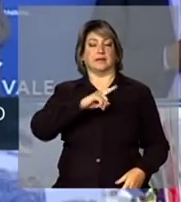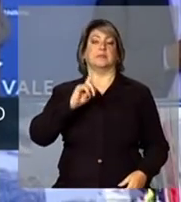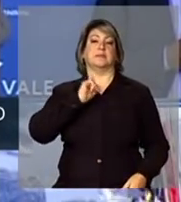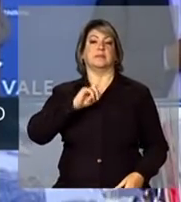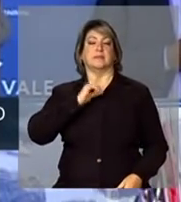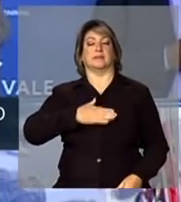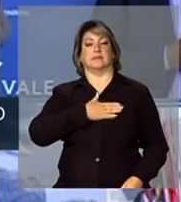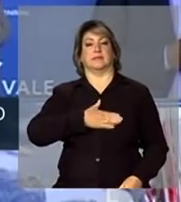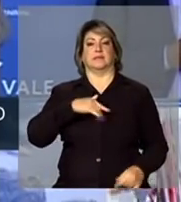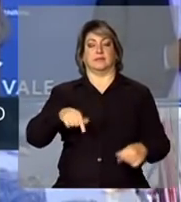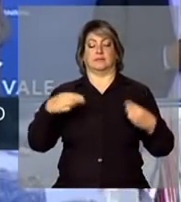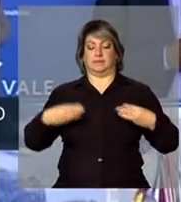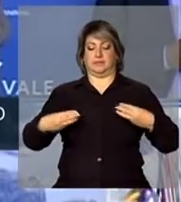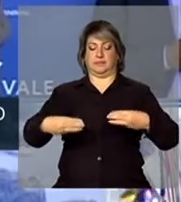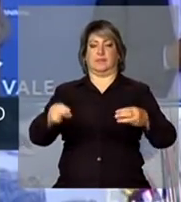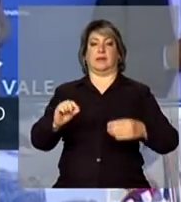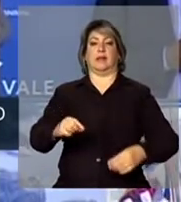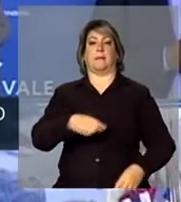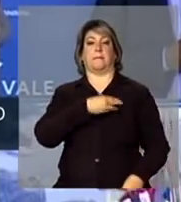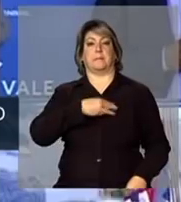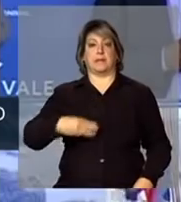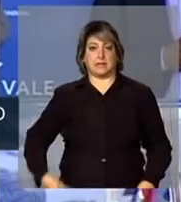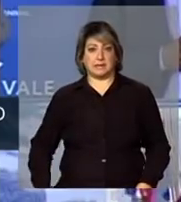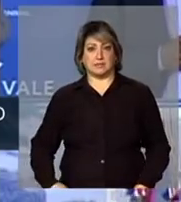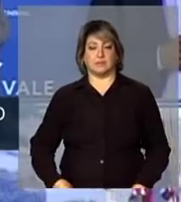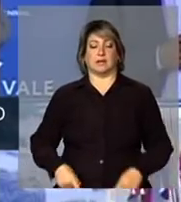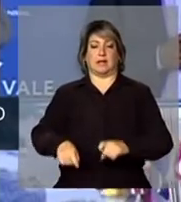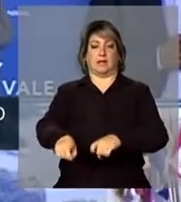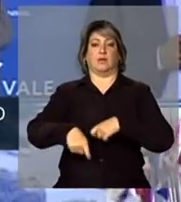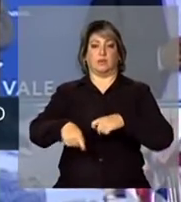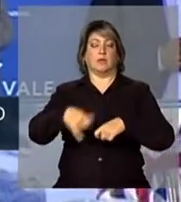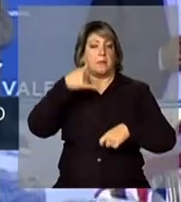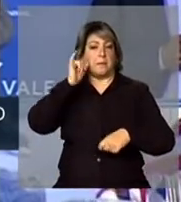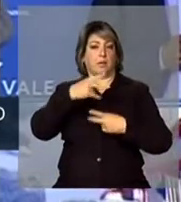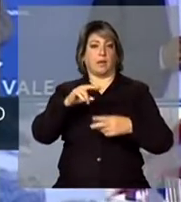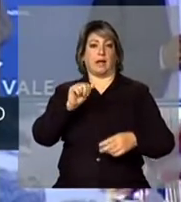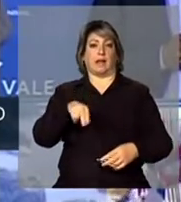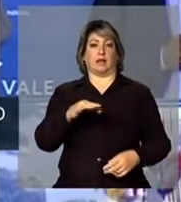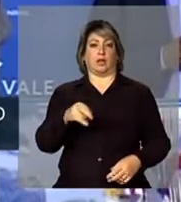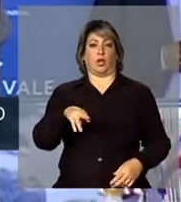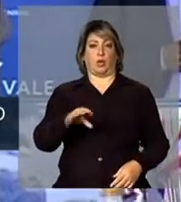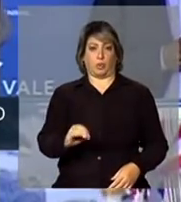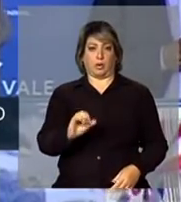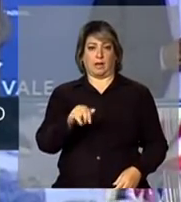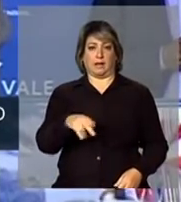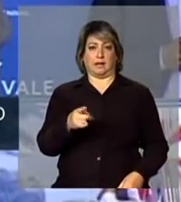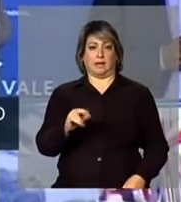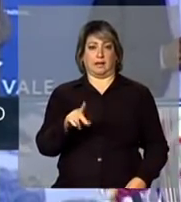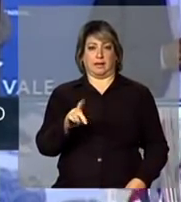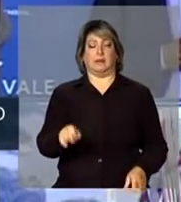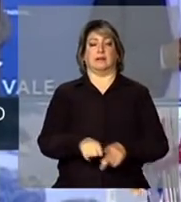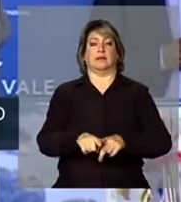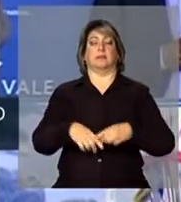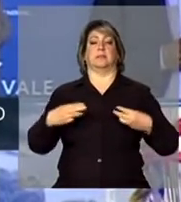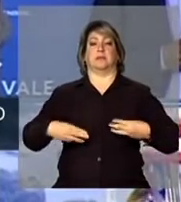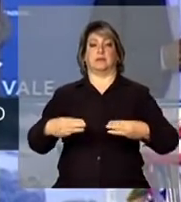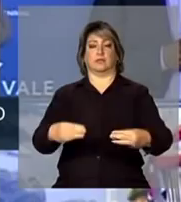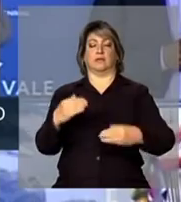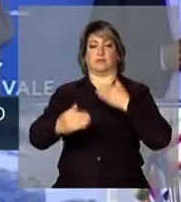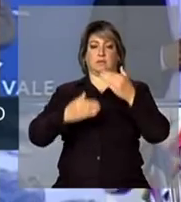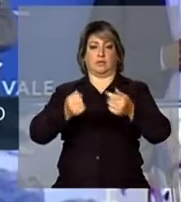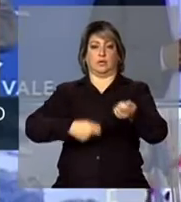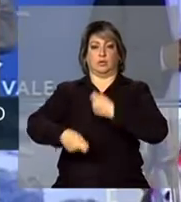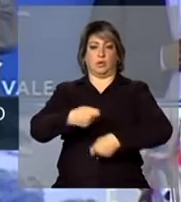dos ministérios, o ministro da Agricultura e Pecuária, Antônio Andrade, e o ministro de Desenvolvimento, Indústria e